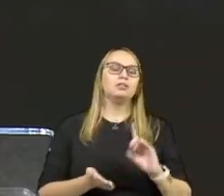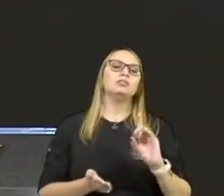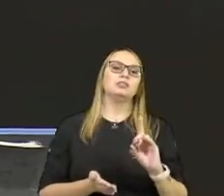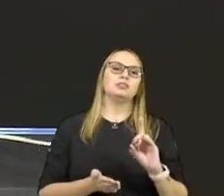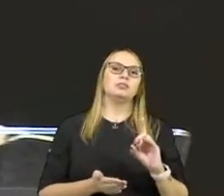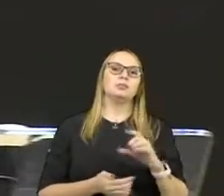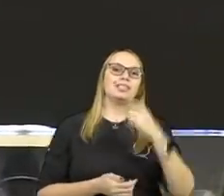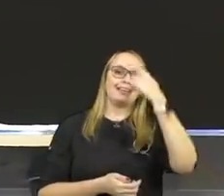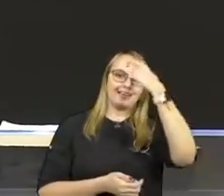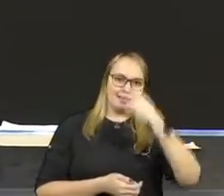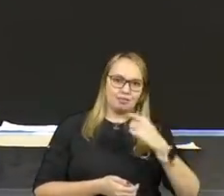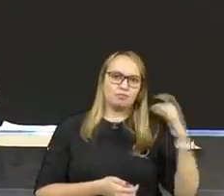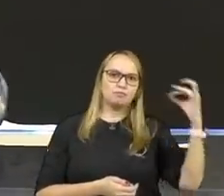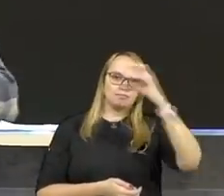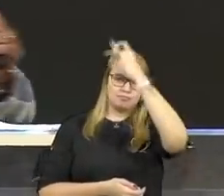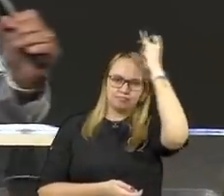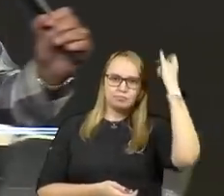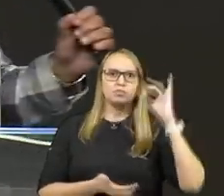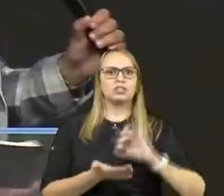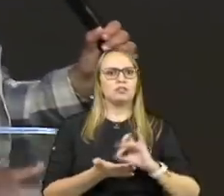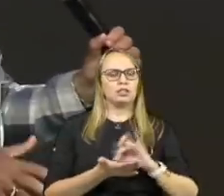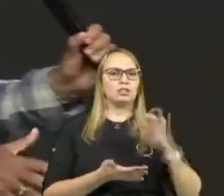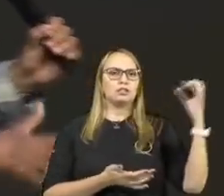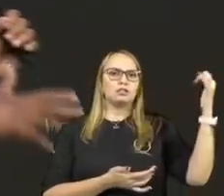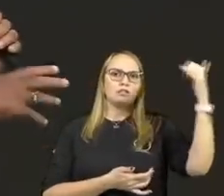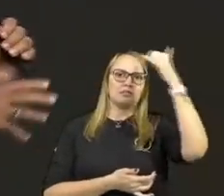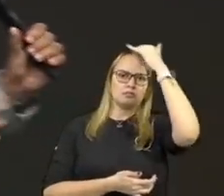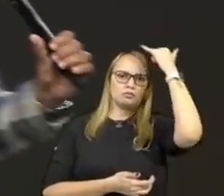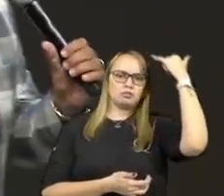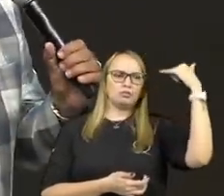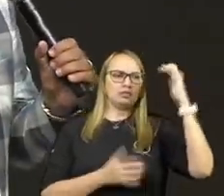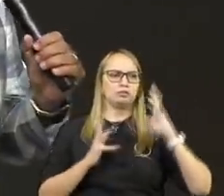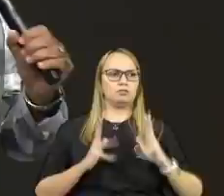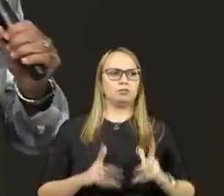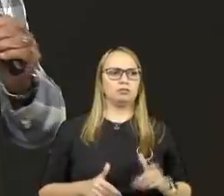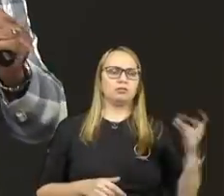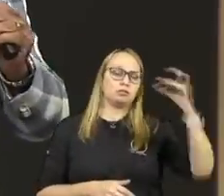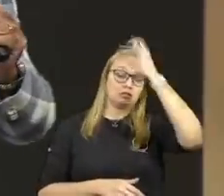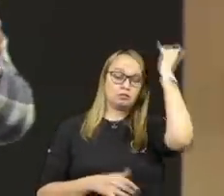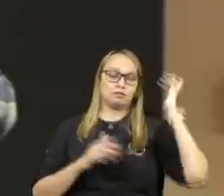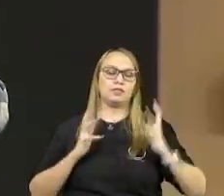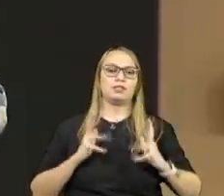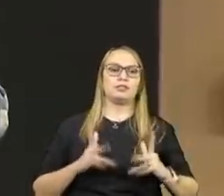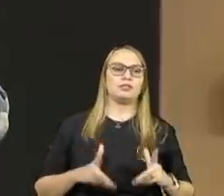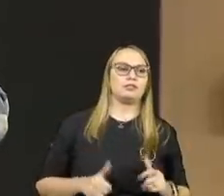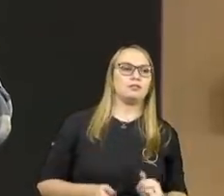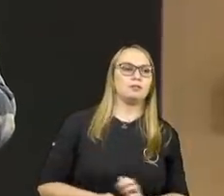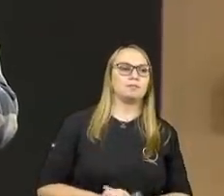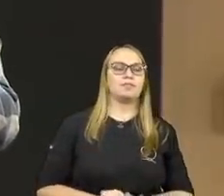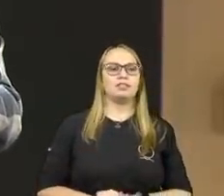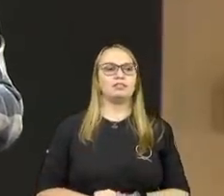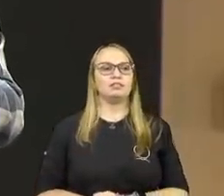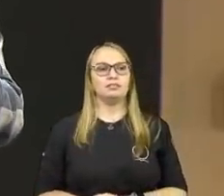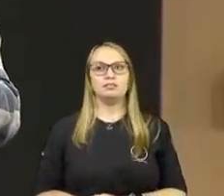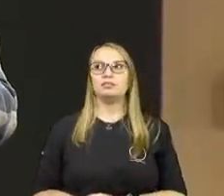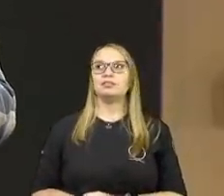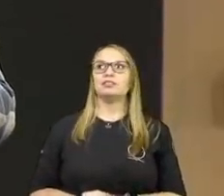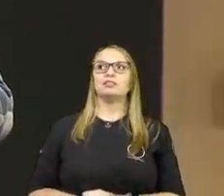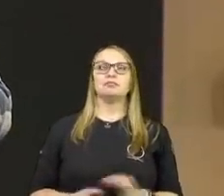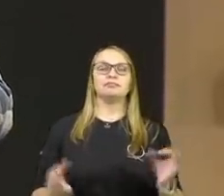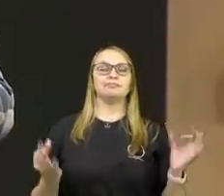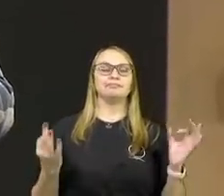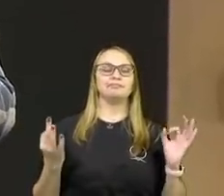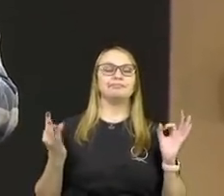que eu me torne santo. Santificação não é você entrar alfa, ômega, sei lá o quê.